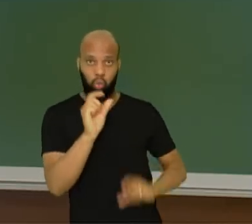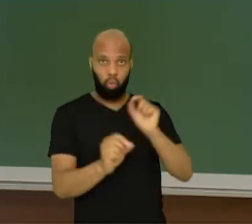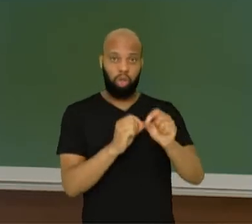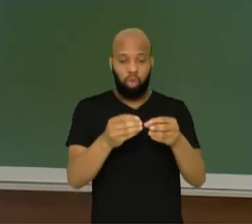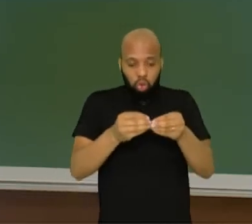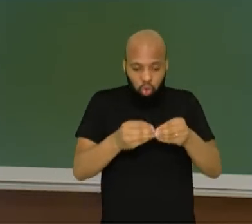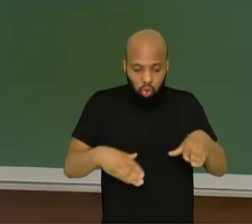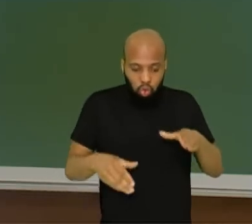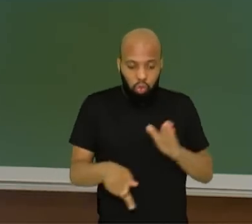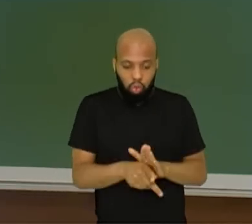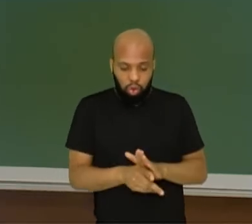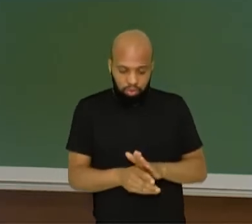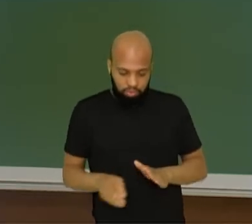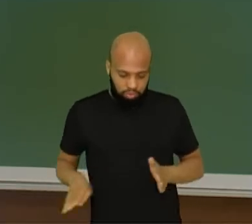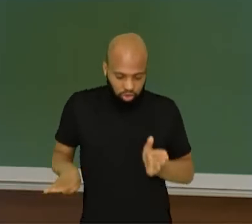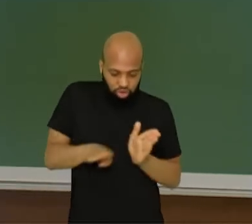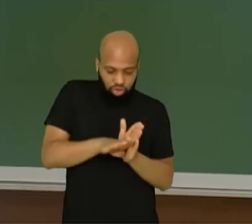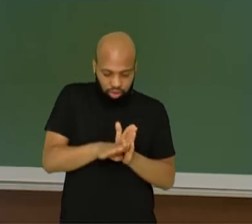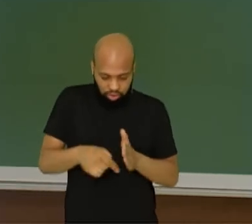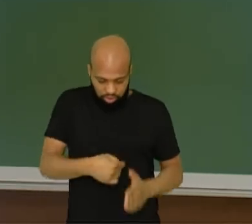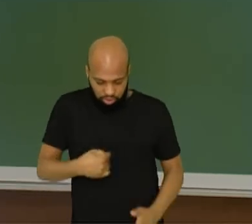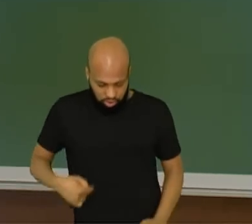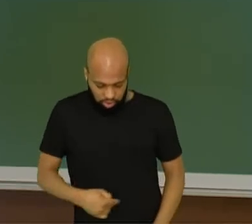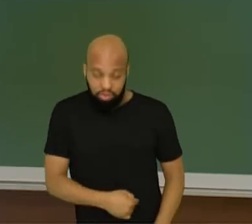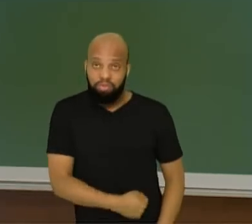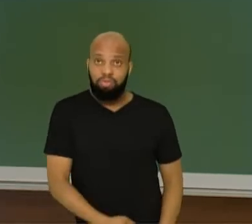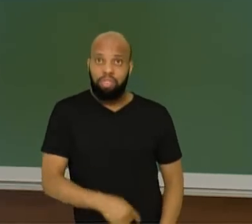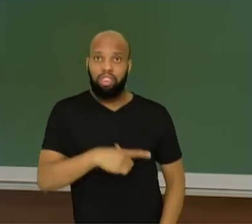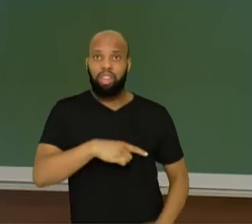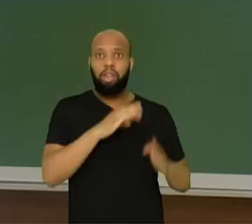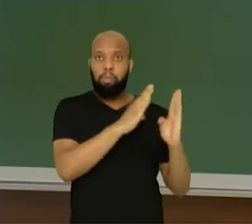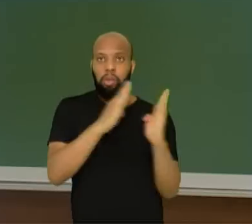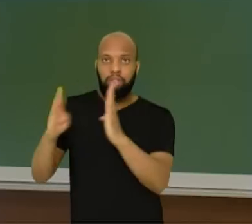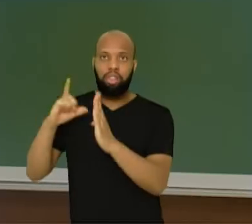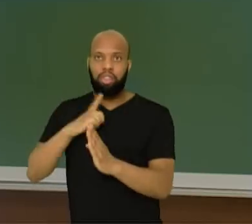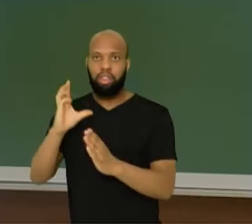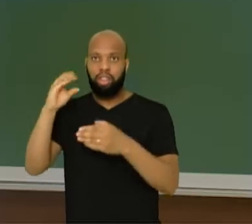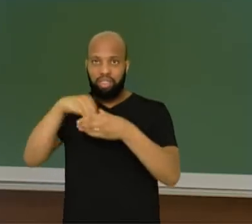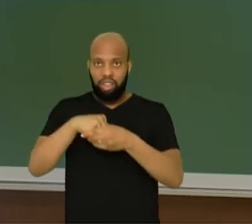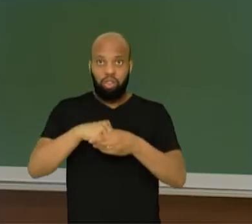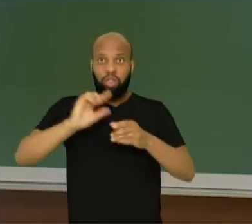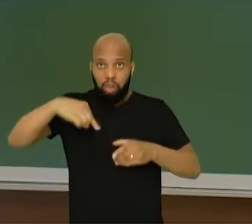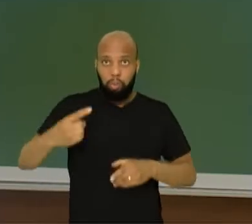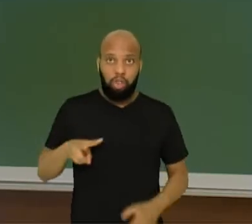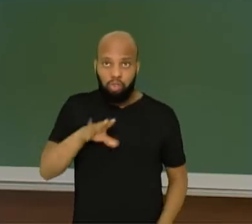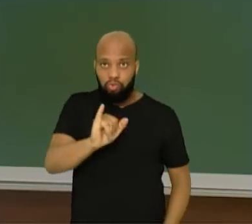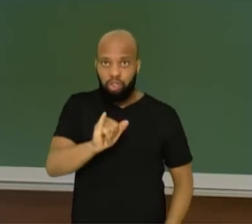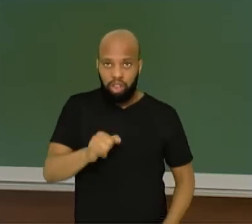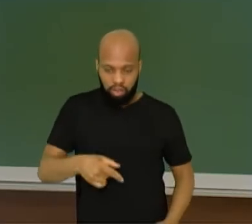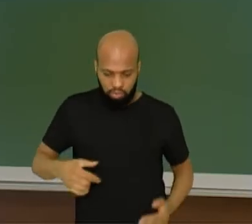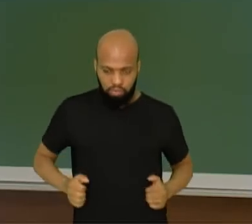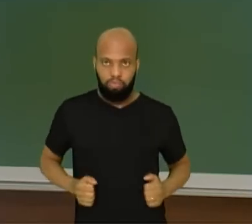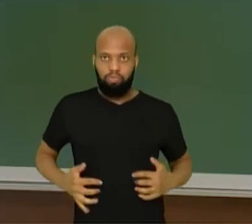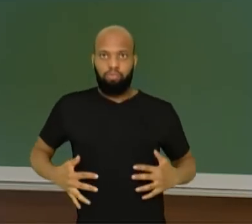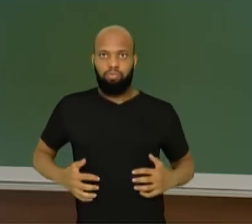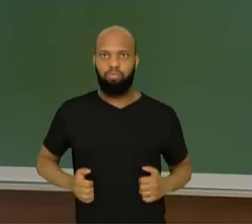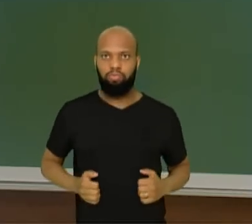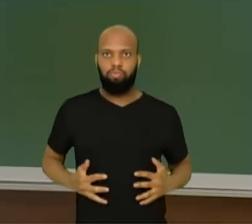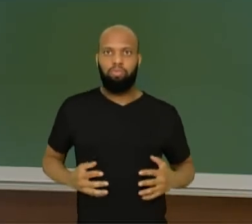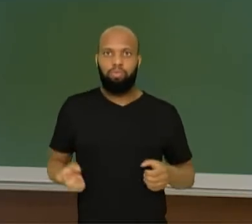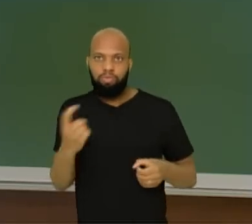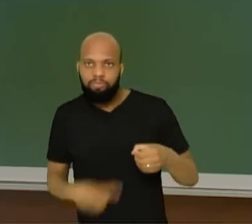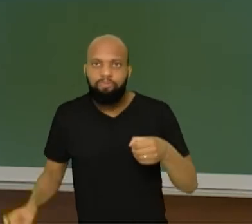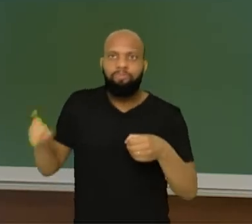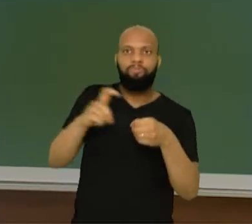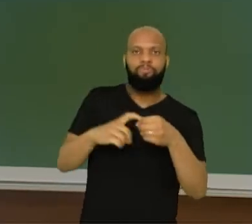nosso sistema digestório, vai fazer todo um processo, ele vai para o nosso pulmão, ele retorna para o nosso sistema